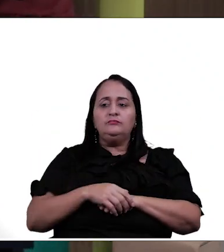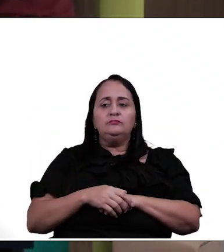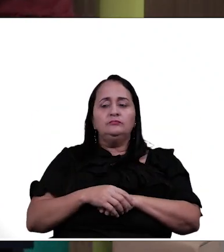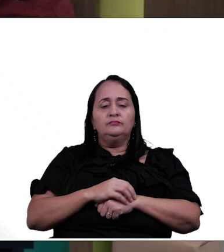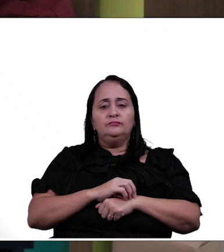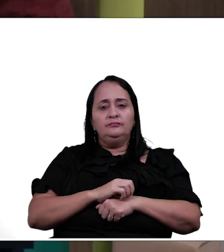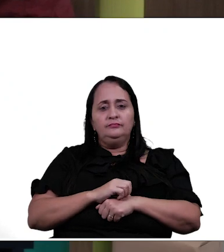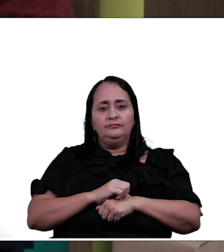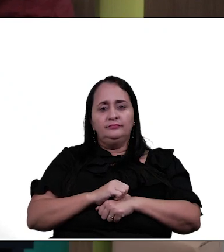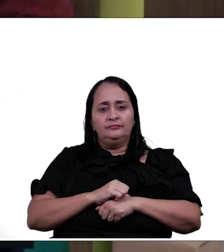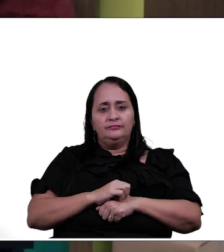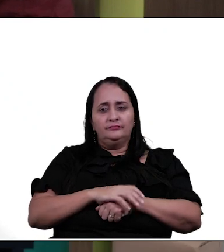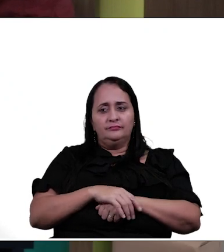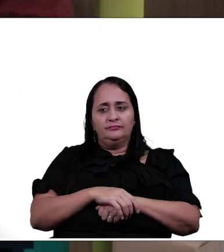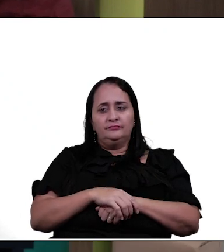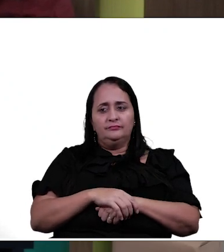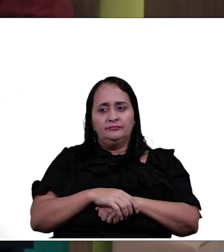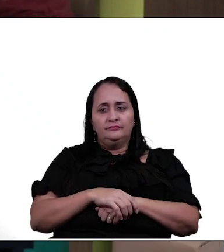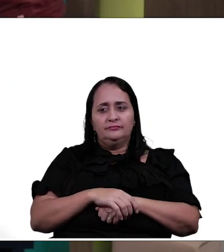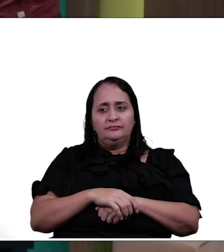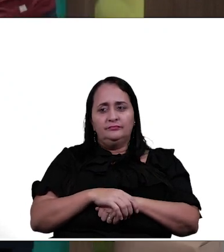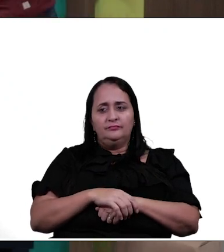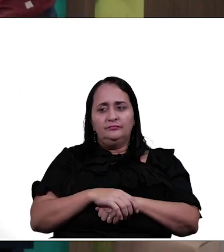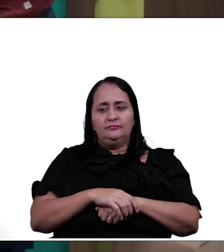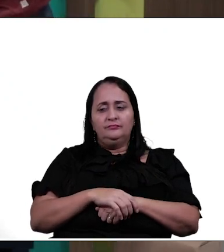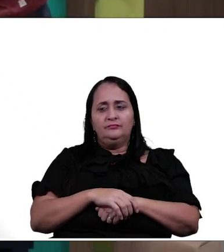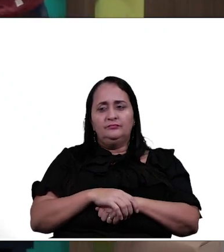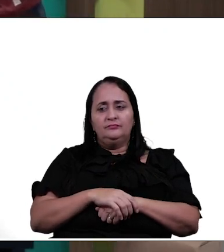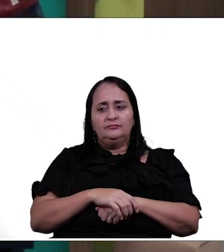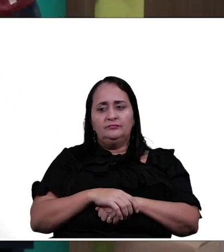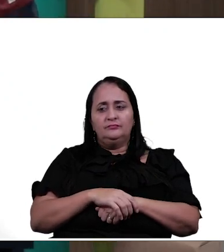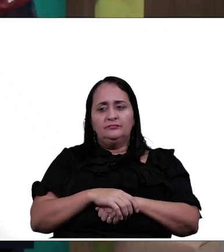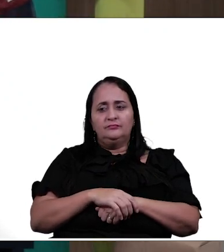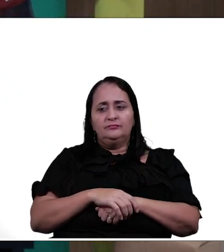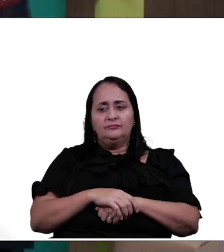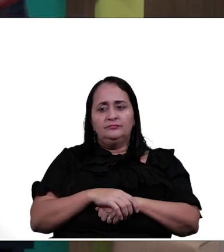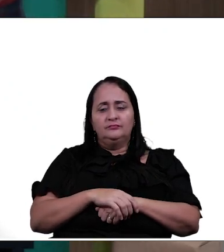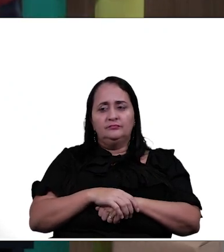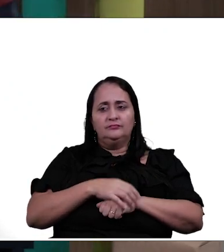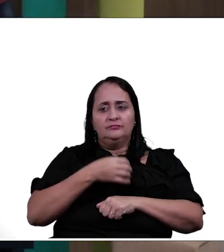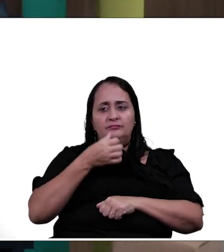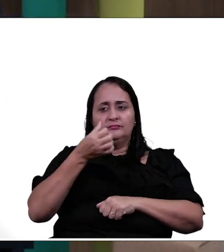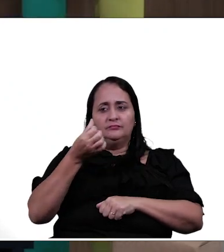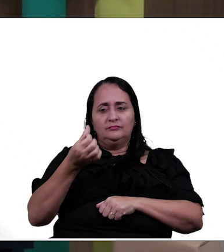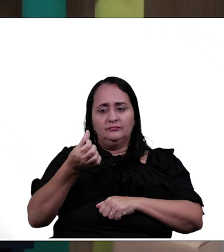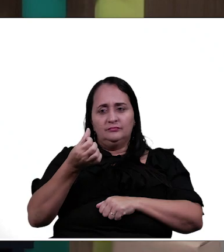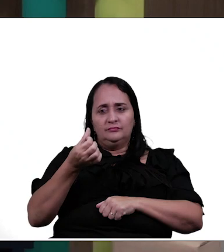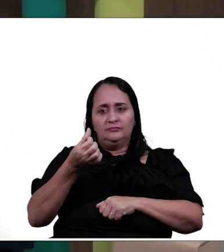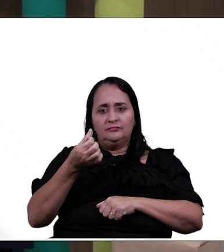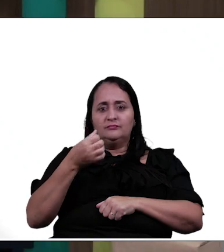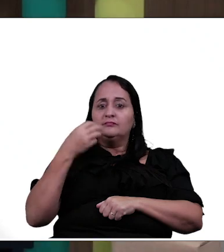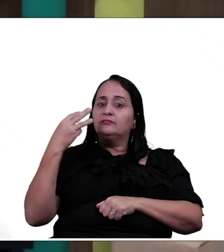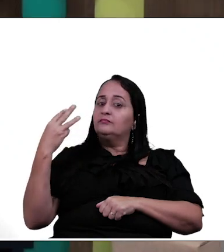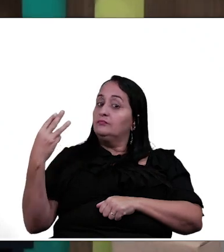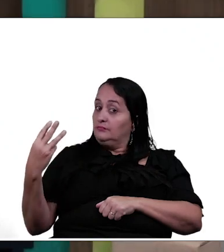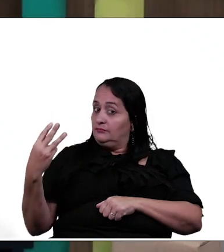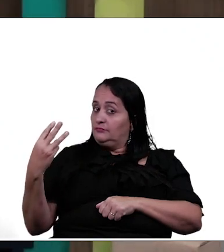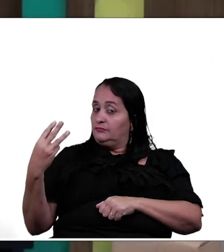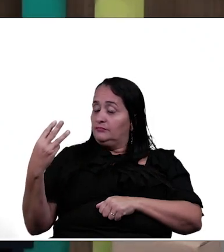3. Como denominador, eu usaria o número 1000. Perfeito? Bom, visto